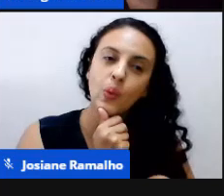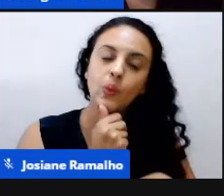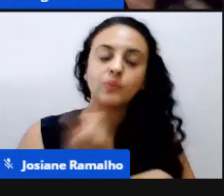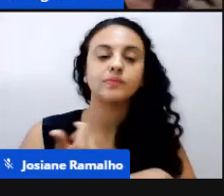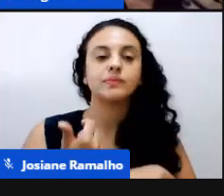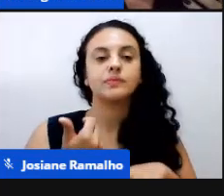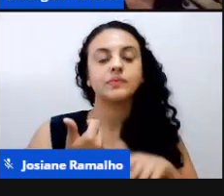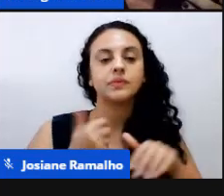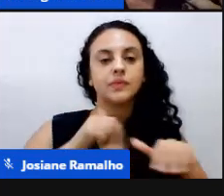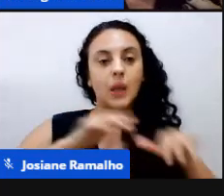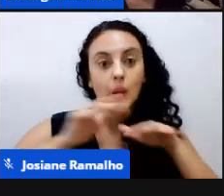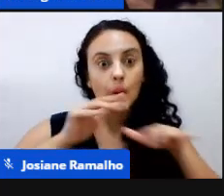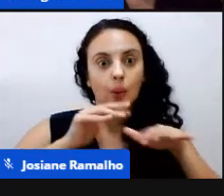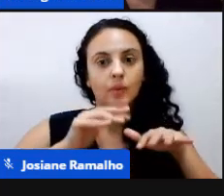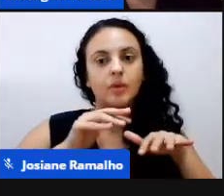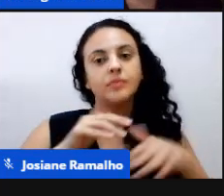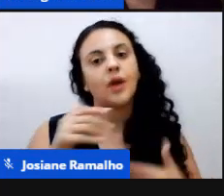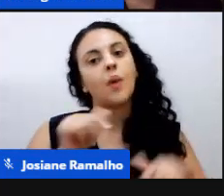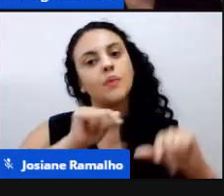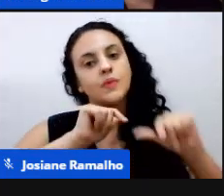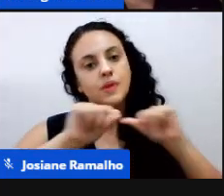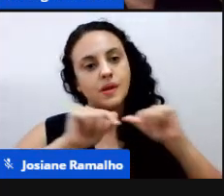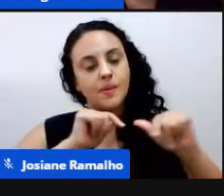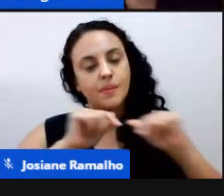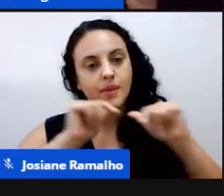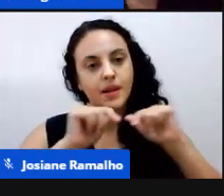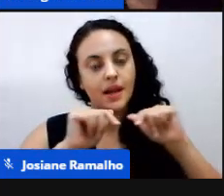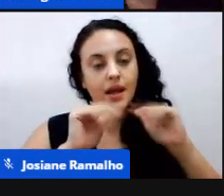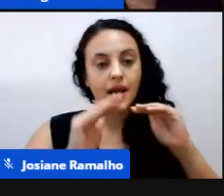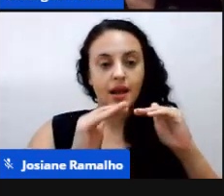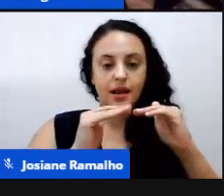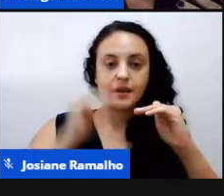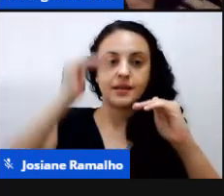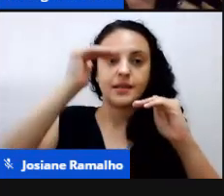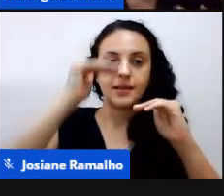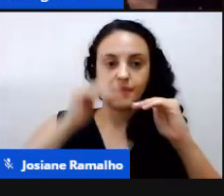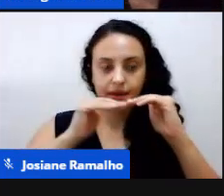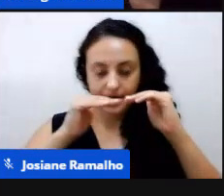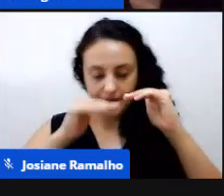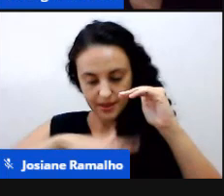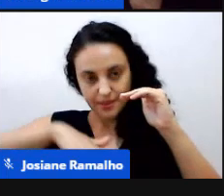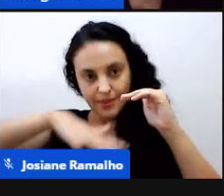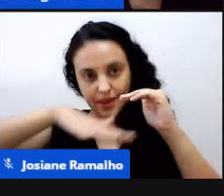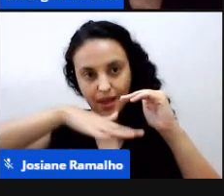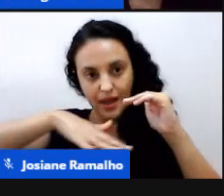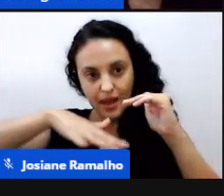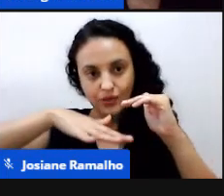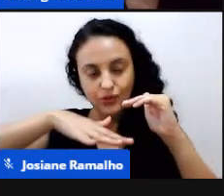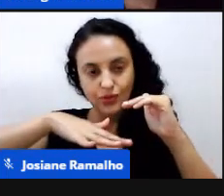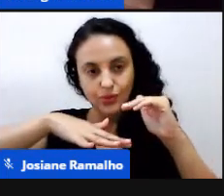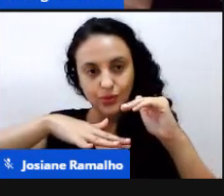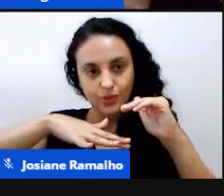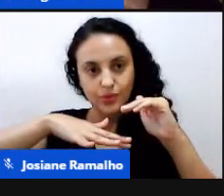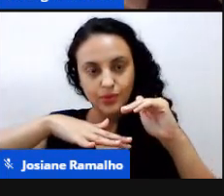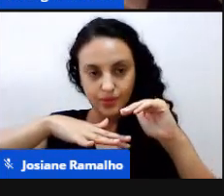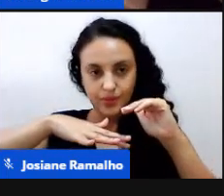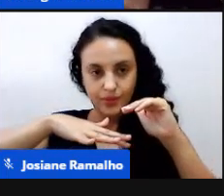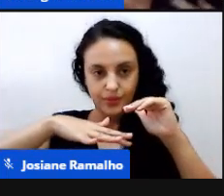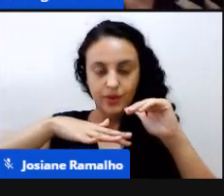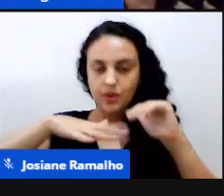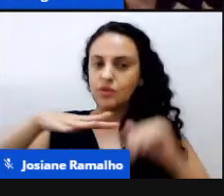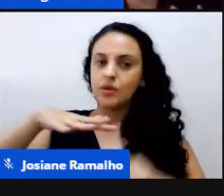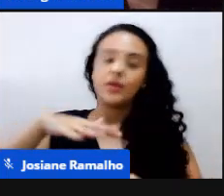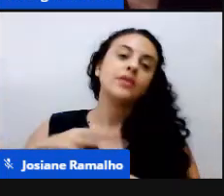acelerados. Nós vamos trabalhar em cima, embaixo, trabalhar a coordenação motora de uma forma